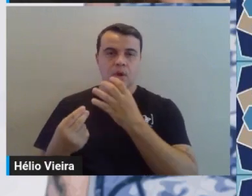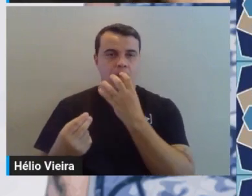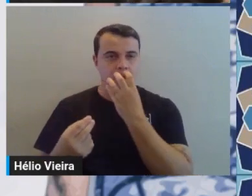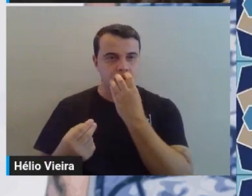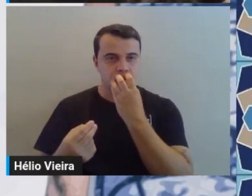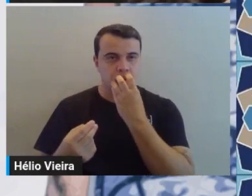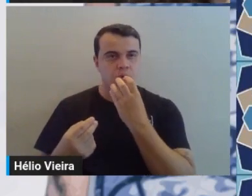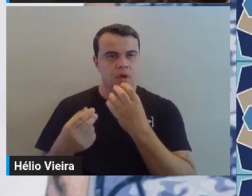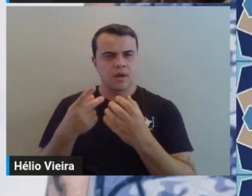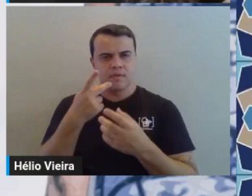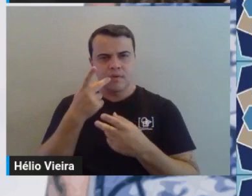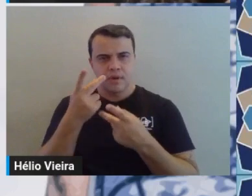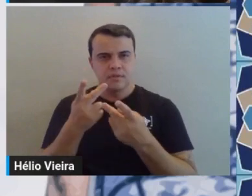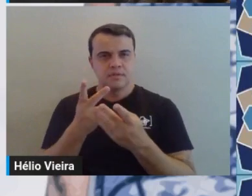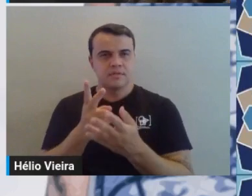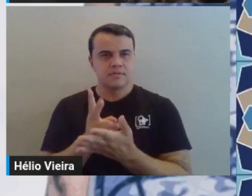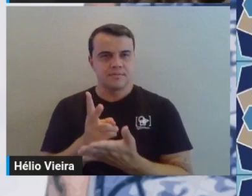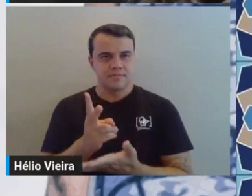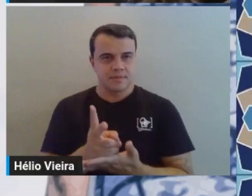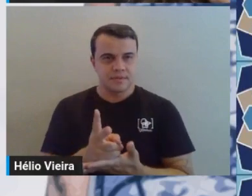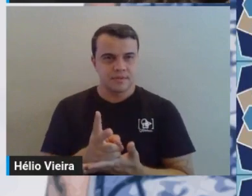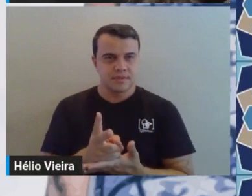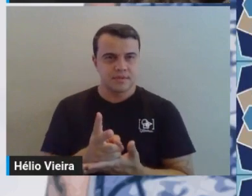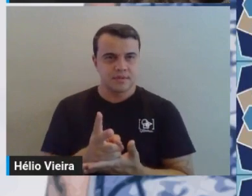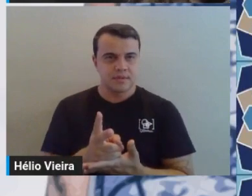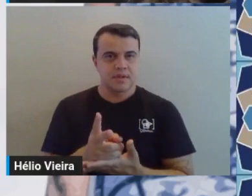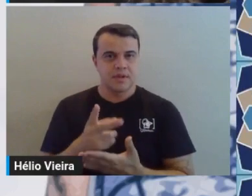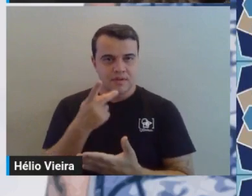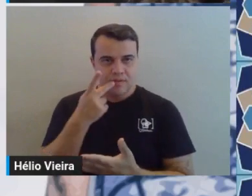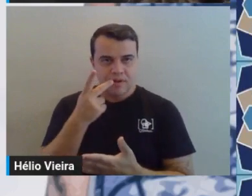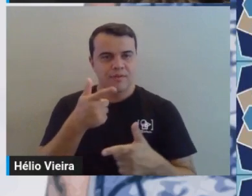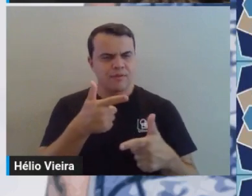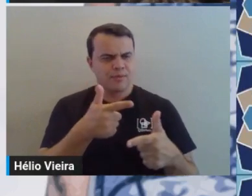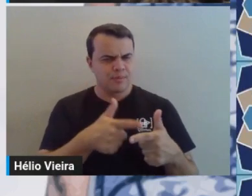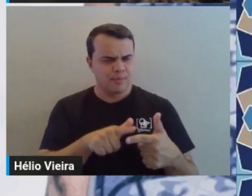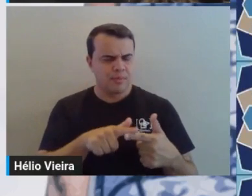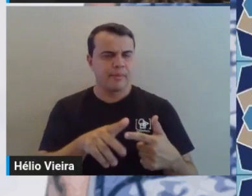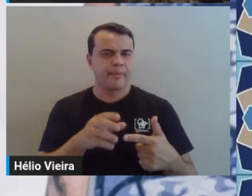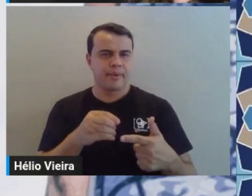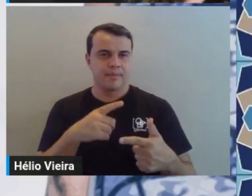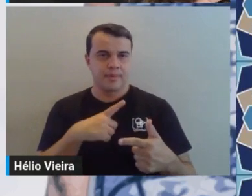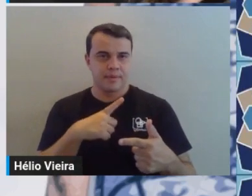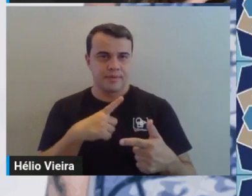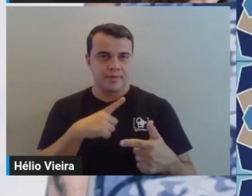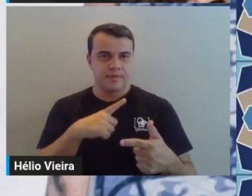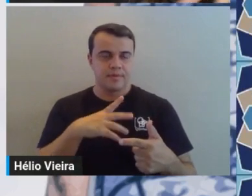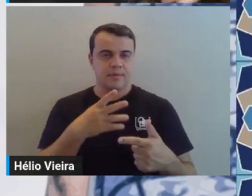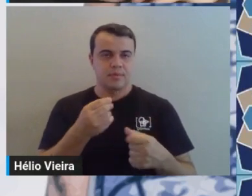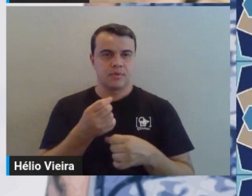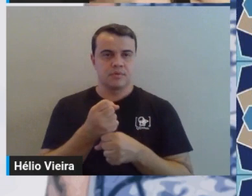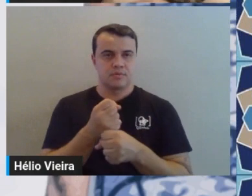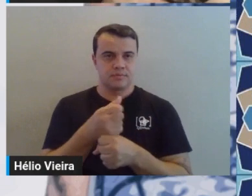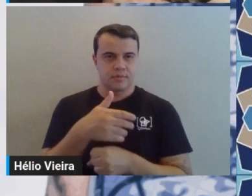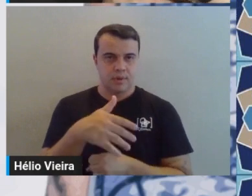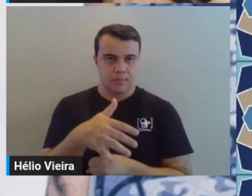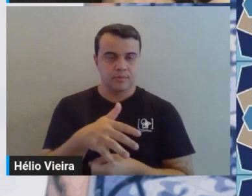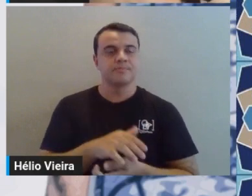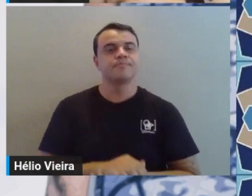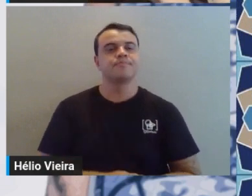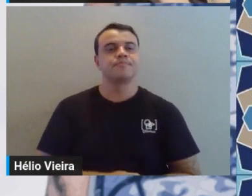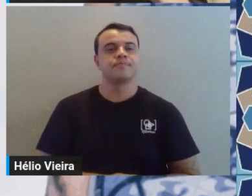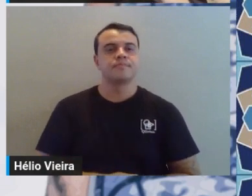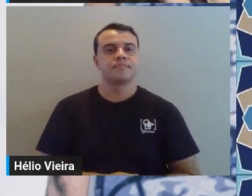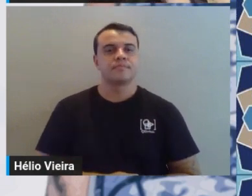que é muito falado, que foi problematizado muitas vezes.